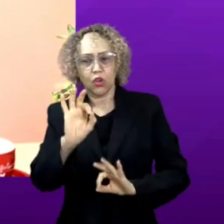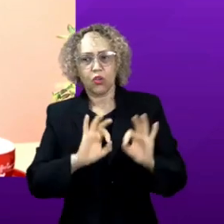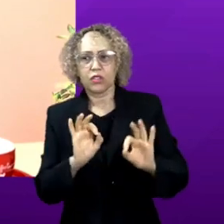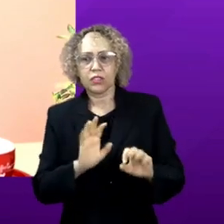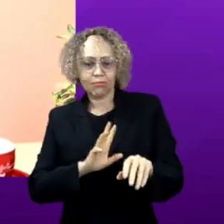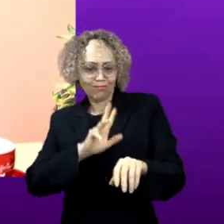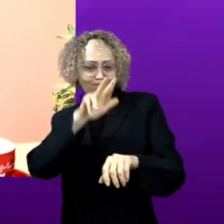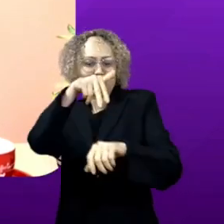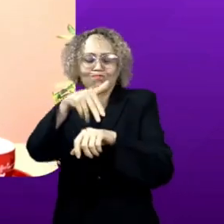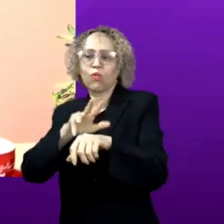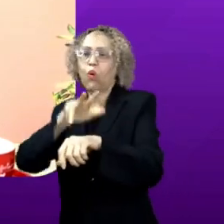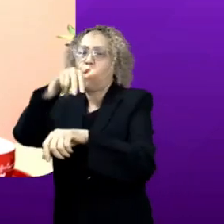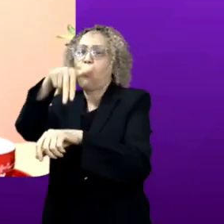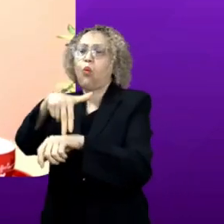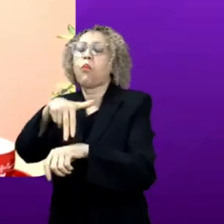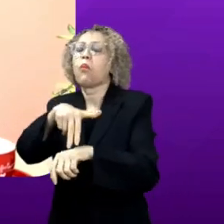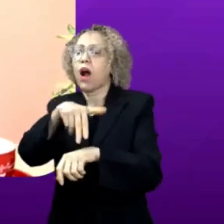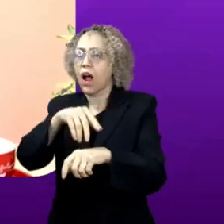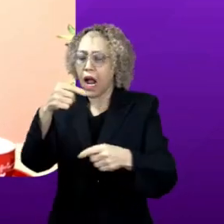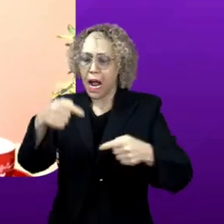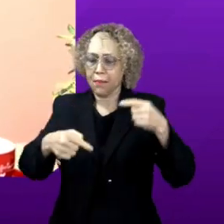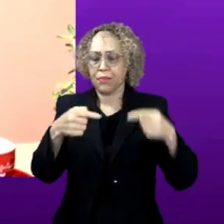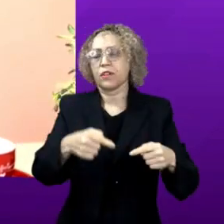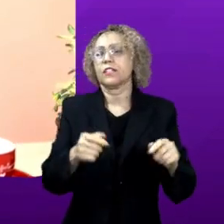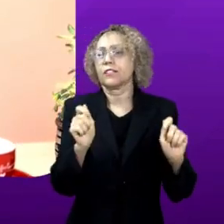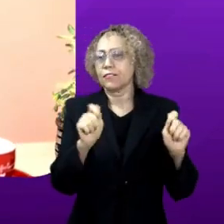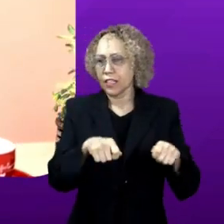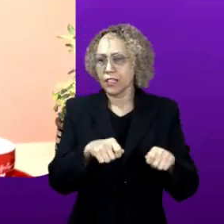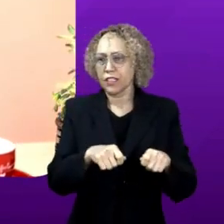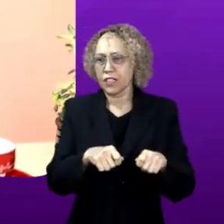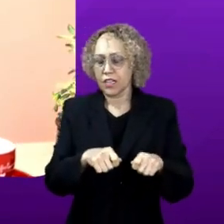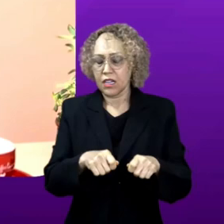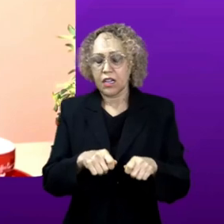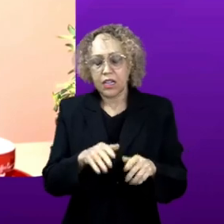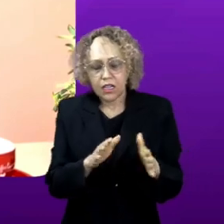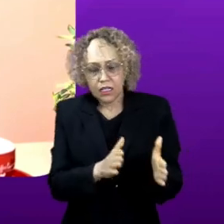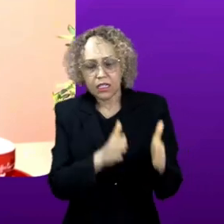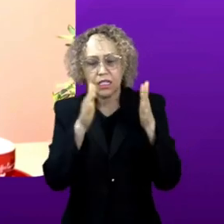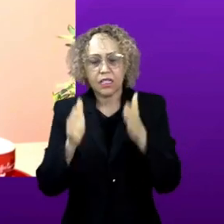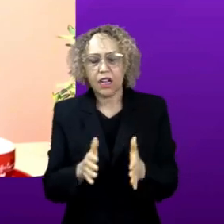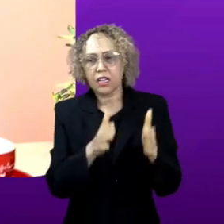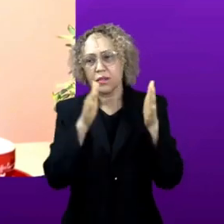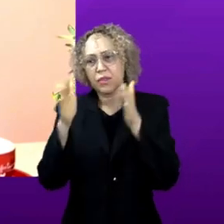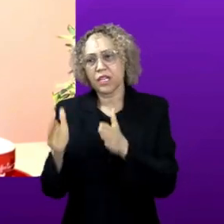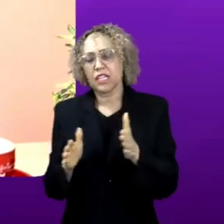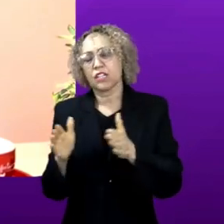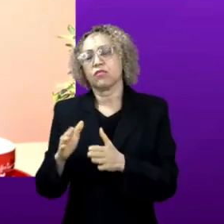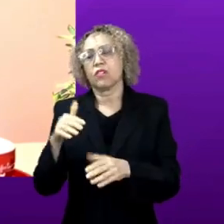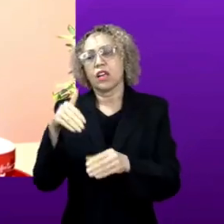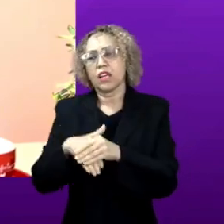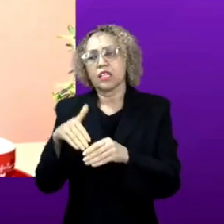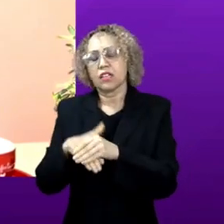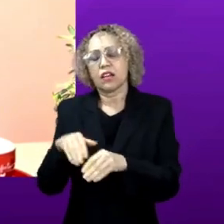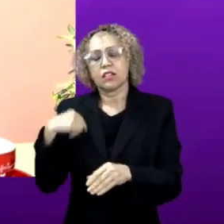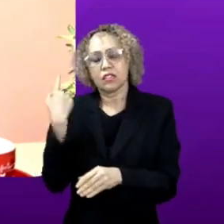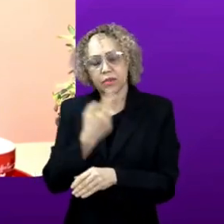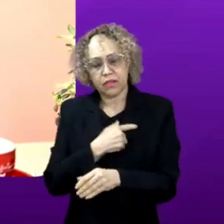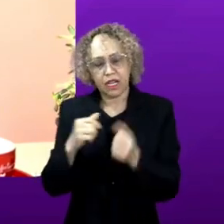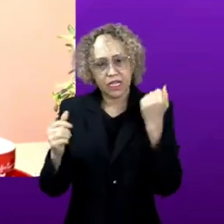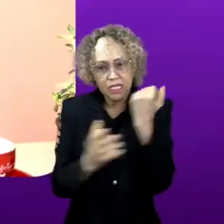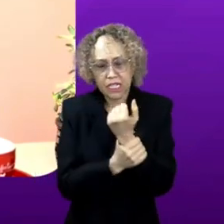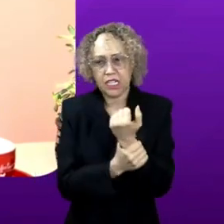ocupar a política. Nós precisamos também, em cada período eleitoral, garantir a eleição de companheiras que